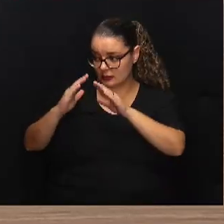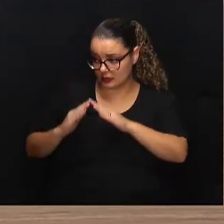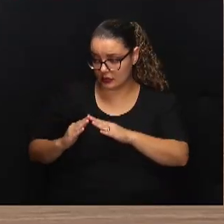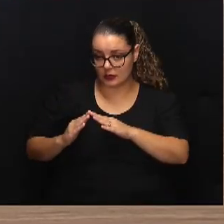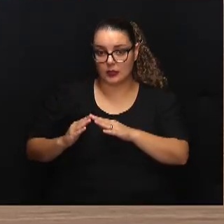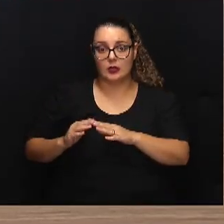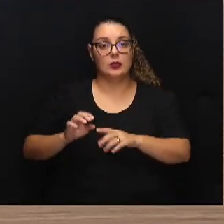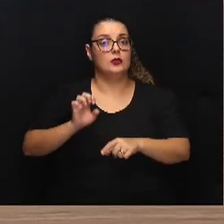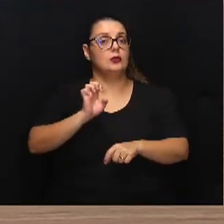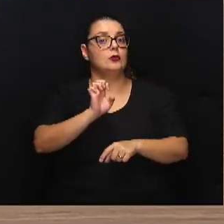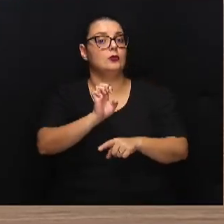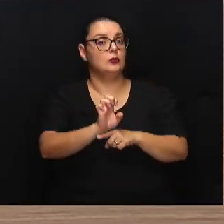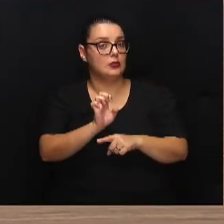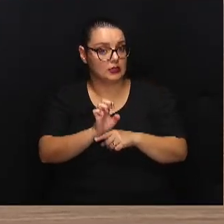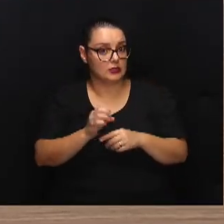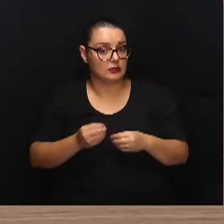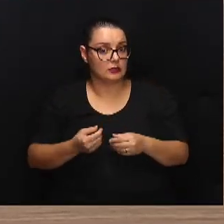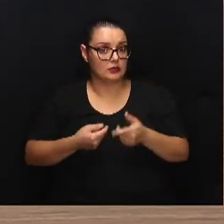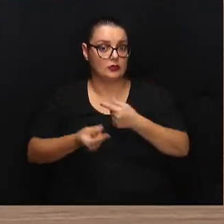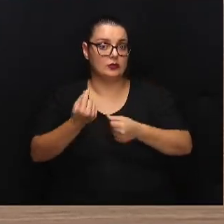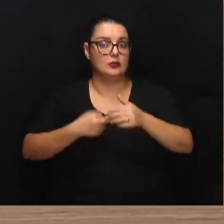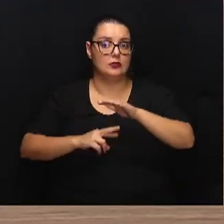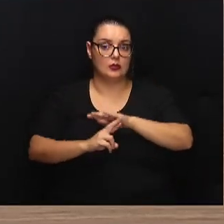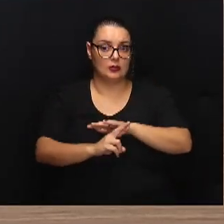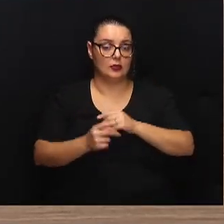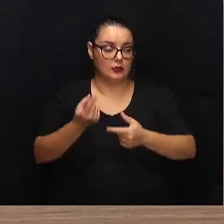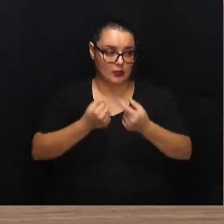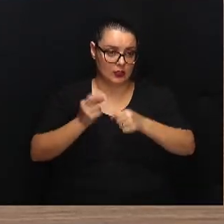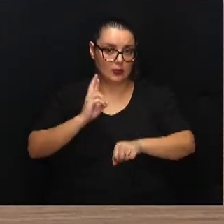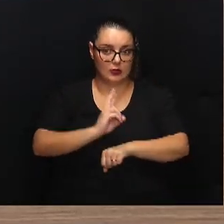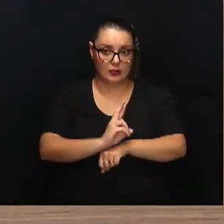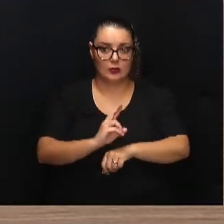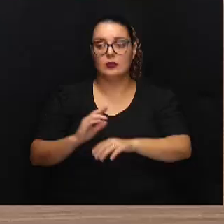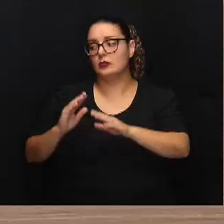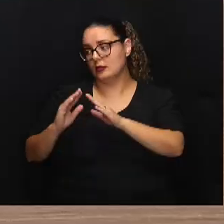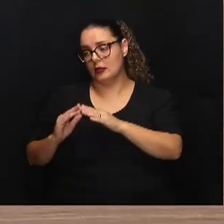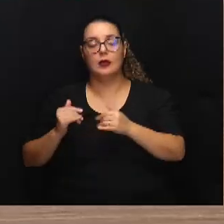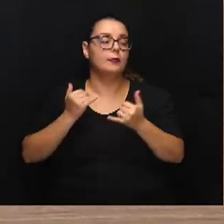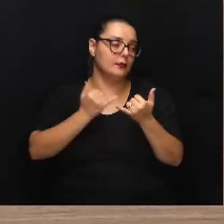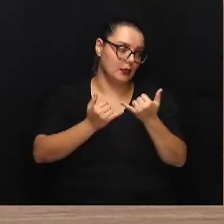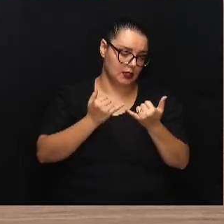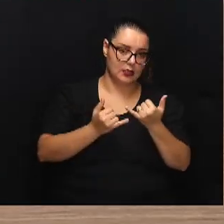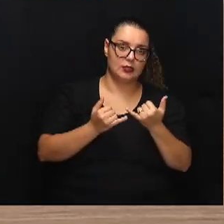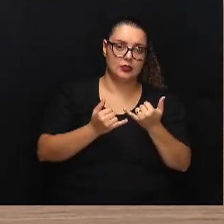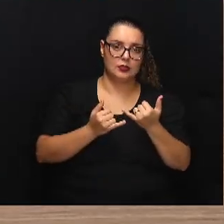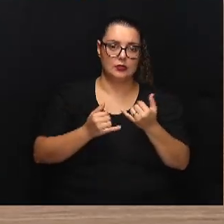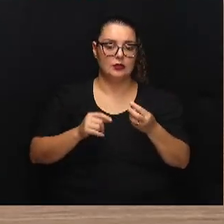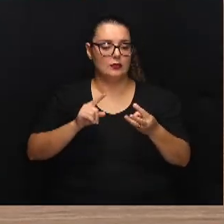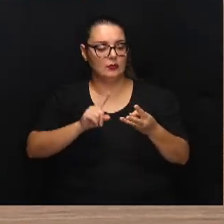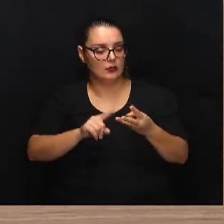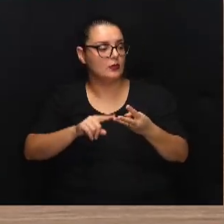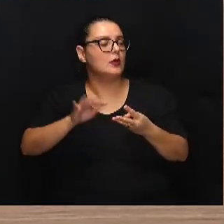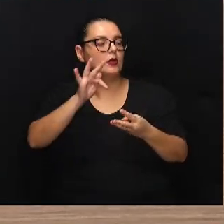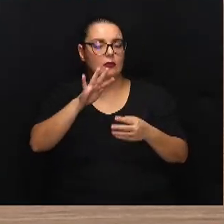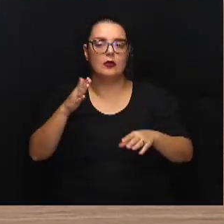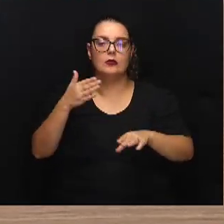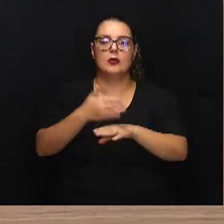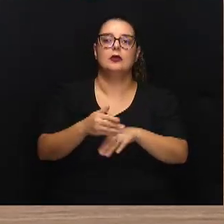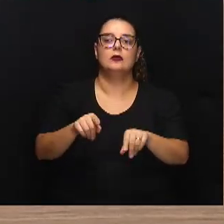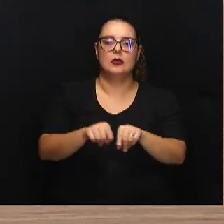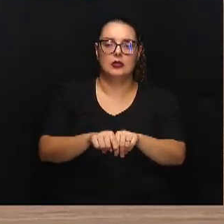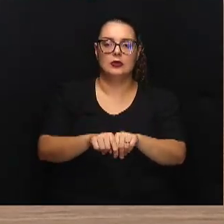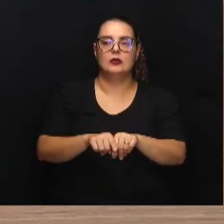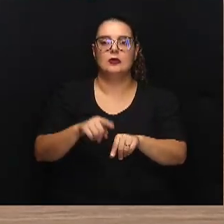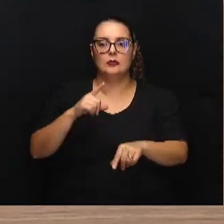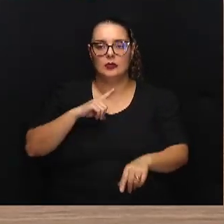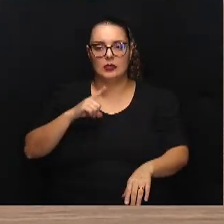Não, o Estado ele vai entrar com um recurso. Para a habitação. Parte do recurso, Tá. Mas a União também tem que participar, porque existe